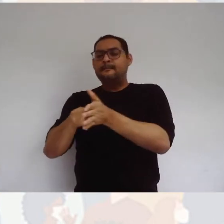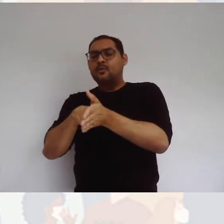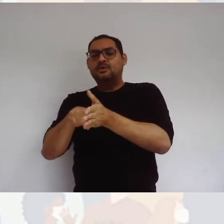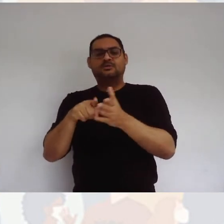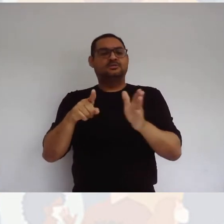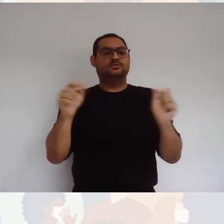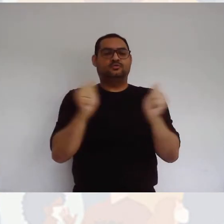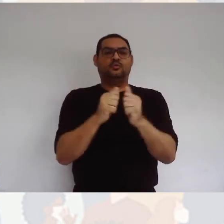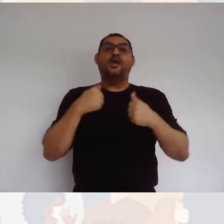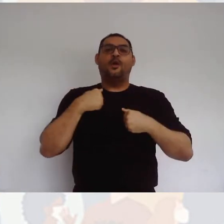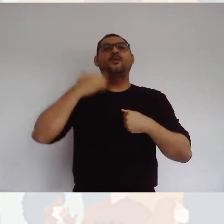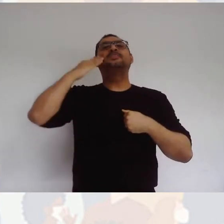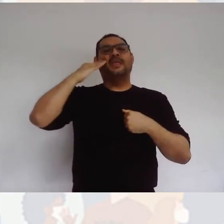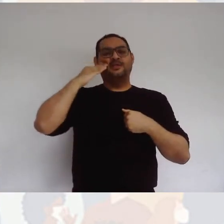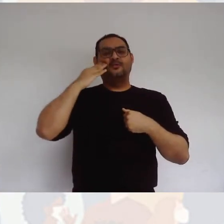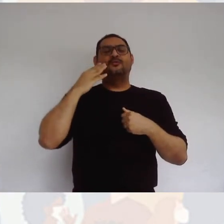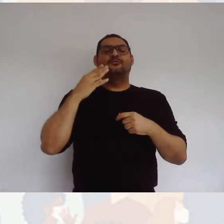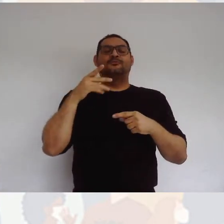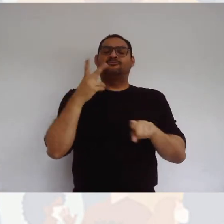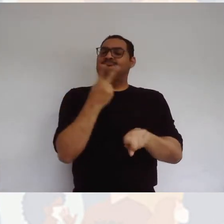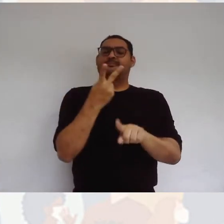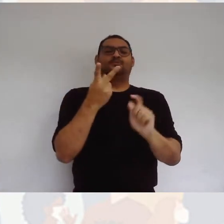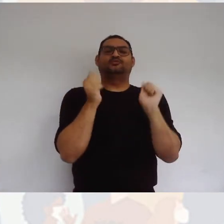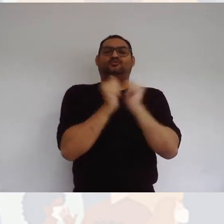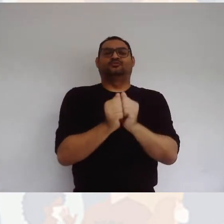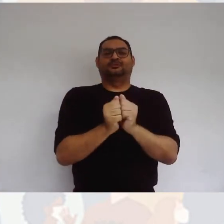essa gestão fez muito bem isso, andam juntos.